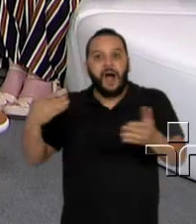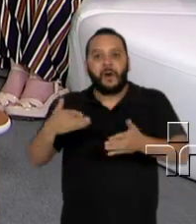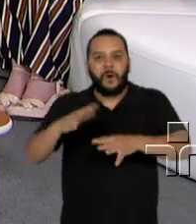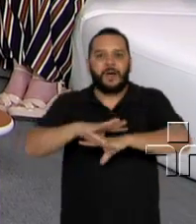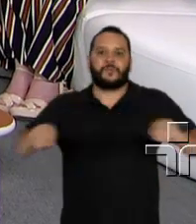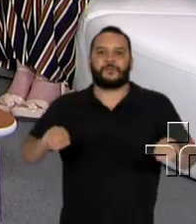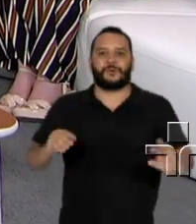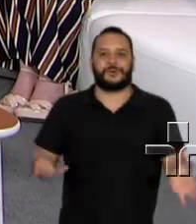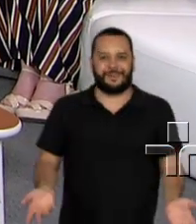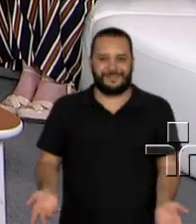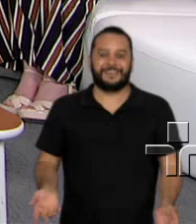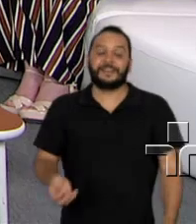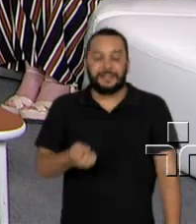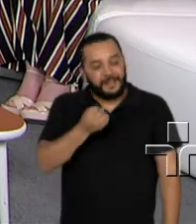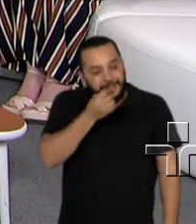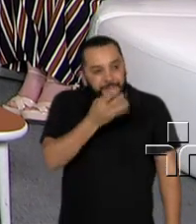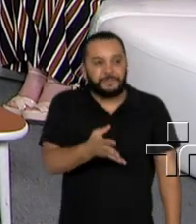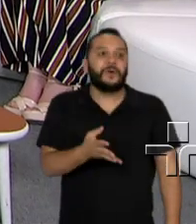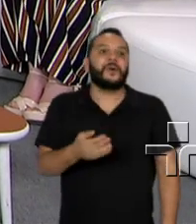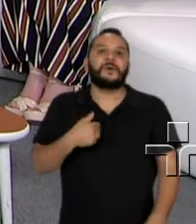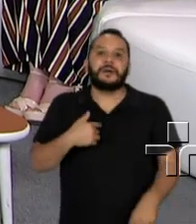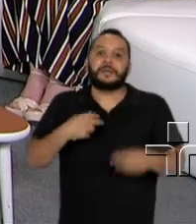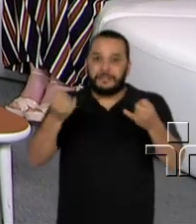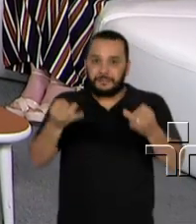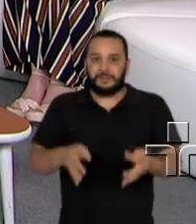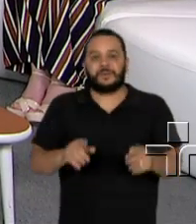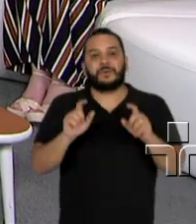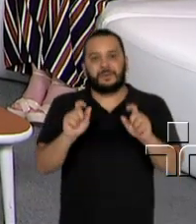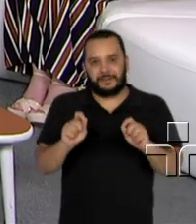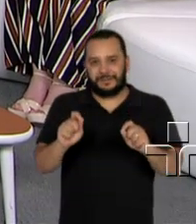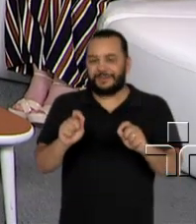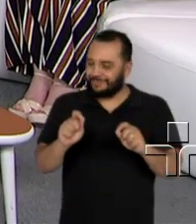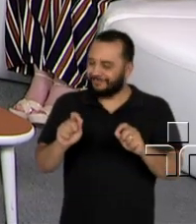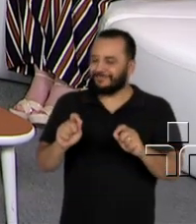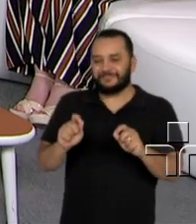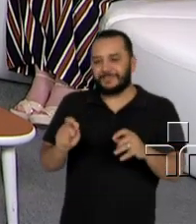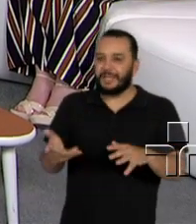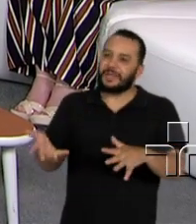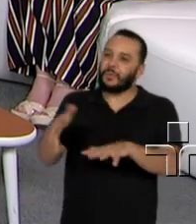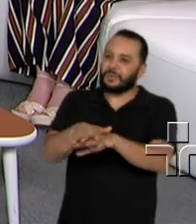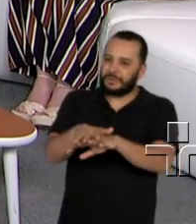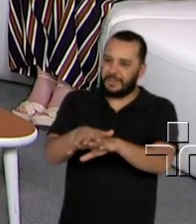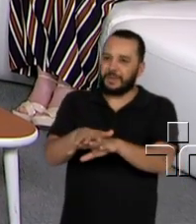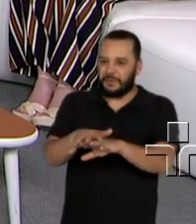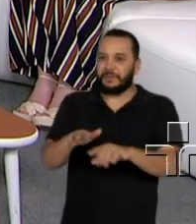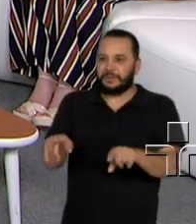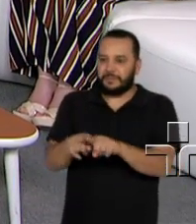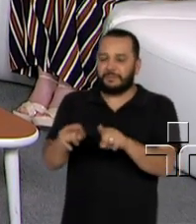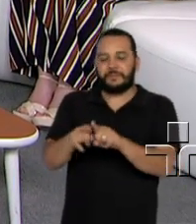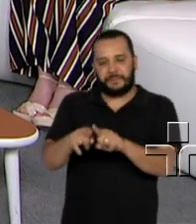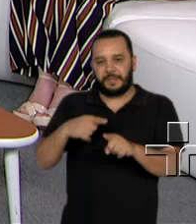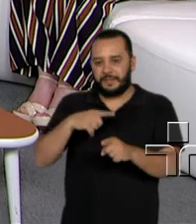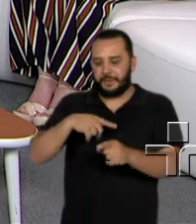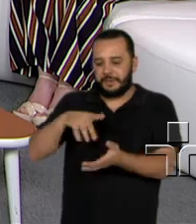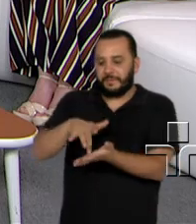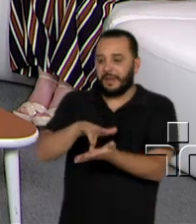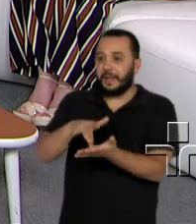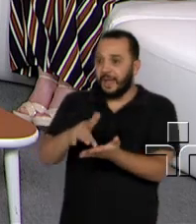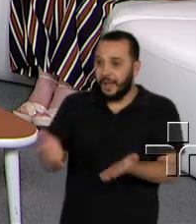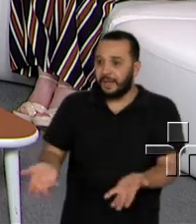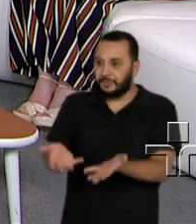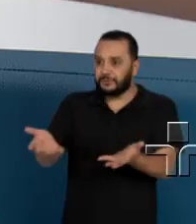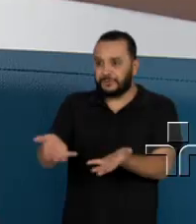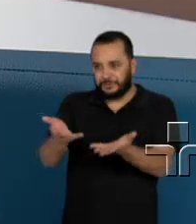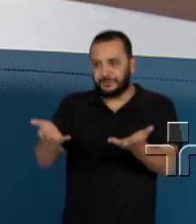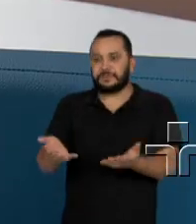vê a gente fala da inclusão como o balé pode ajudar nessas questões nesse transtornos a gente vê que o balengo de